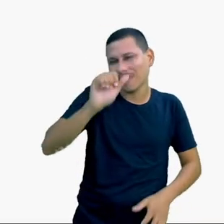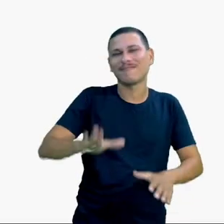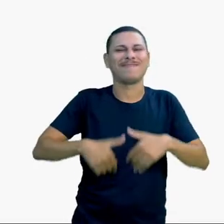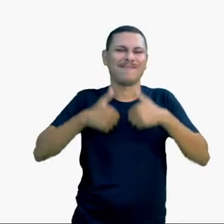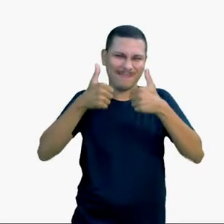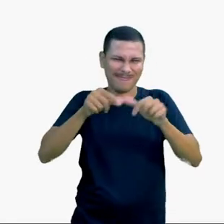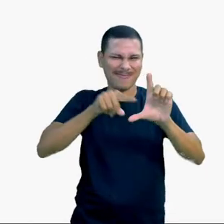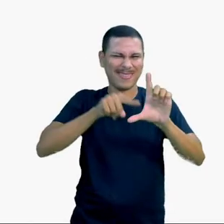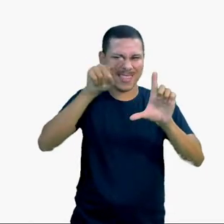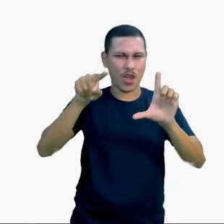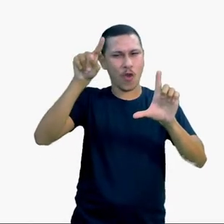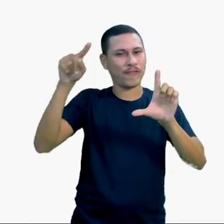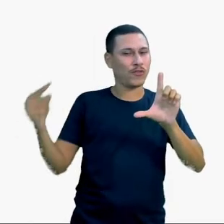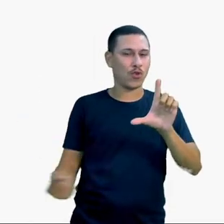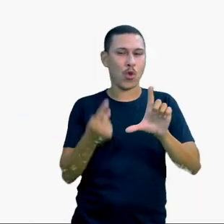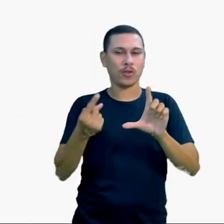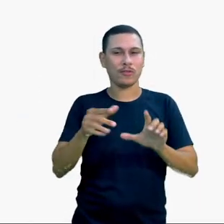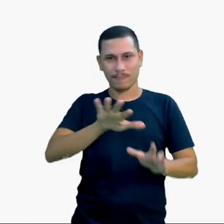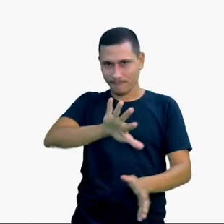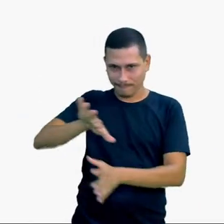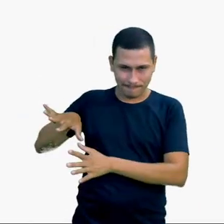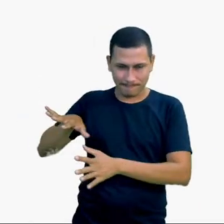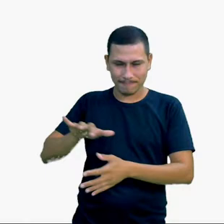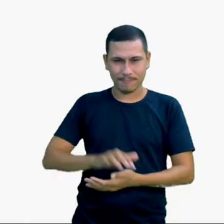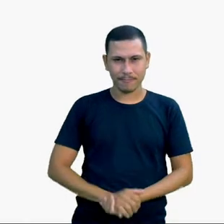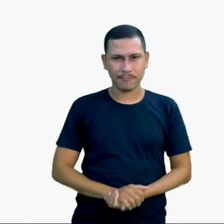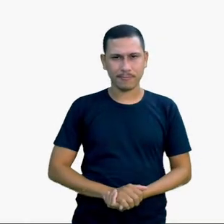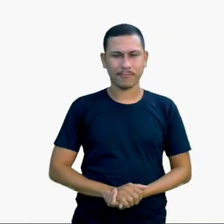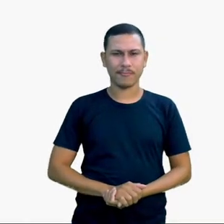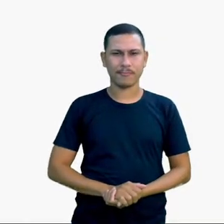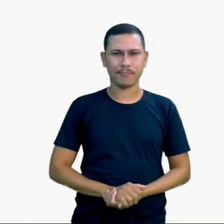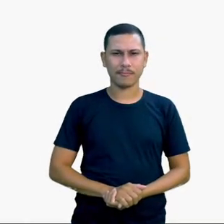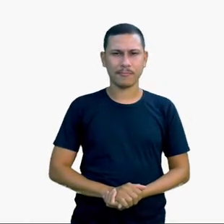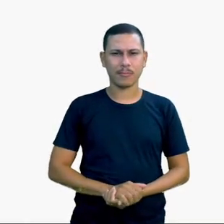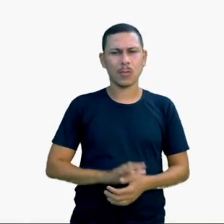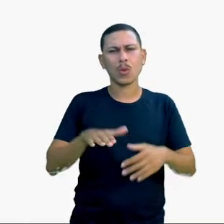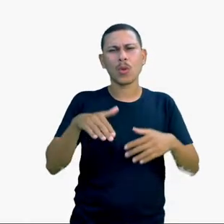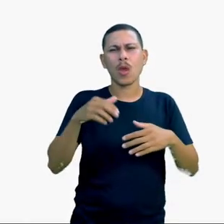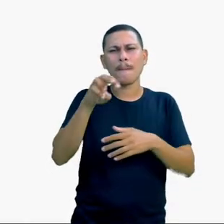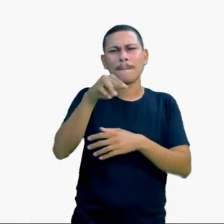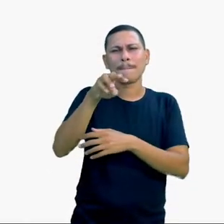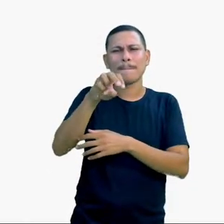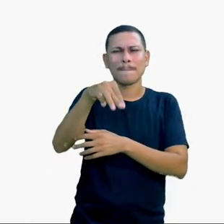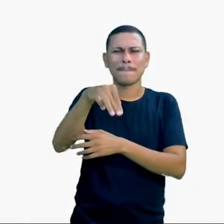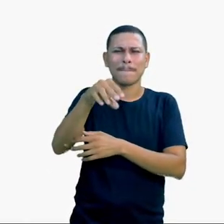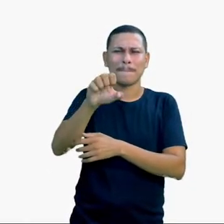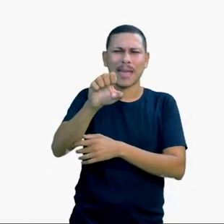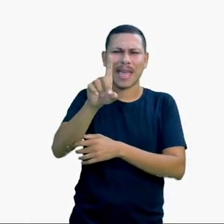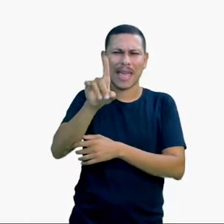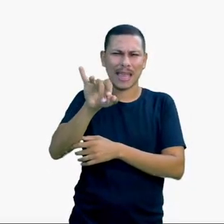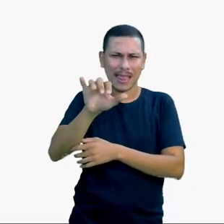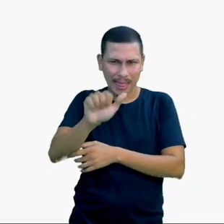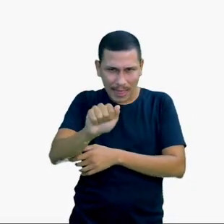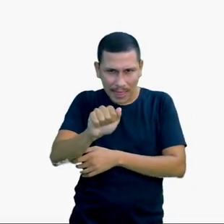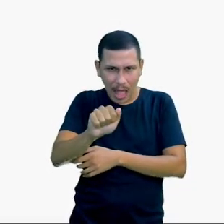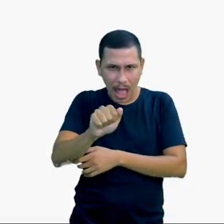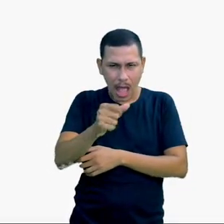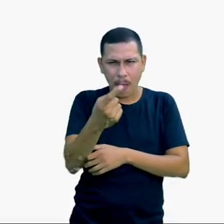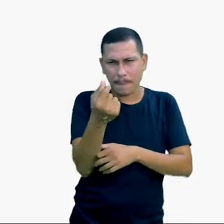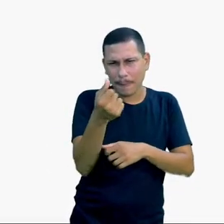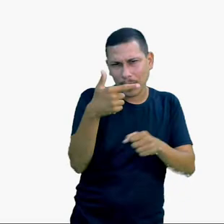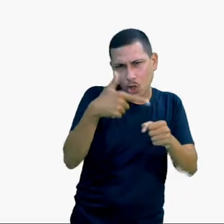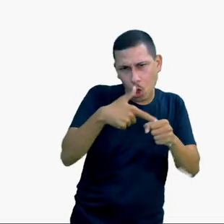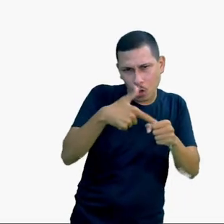gráfico. Vamos lá. Qual foi a média do preço dos combustíveis no posto